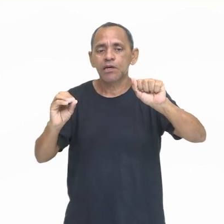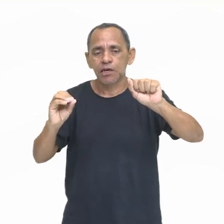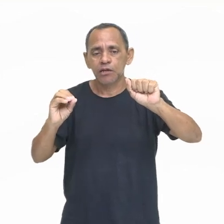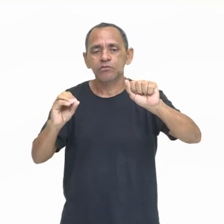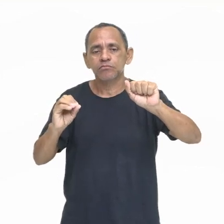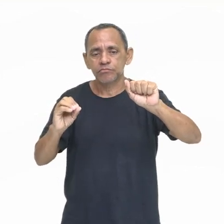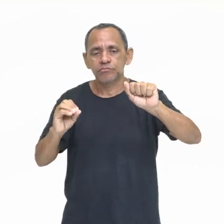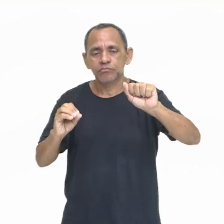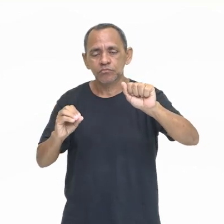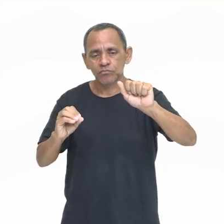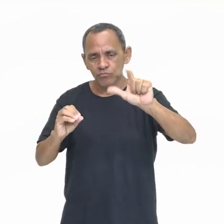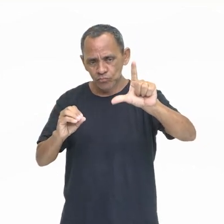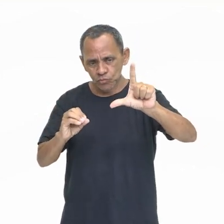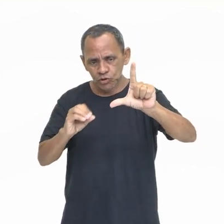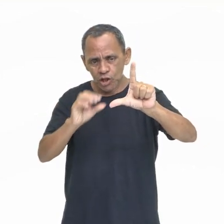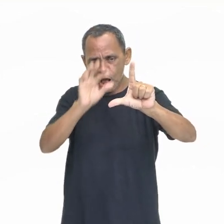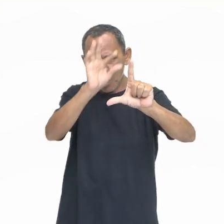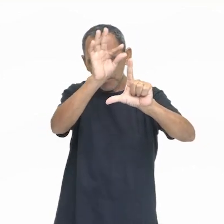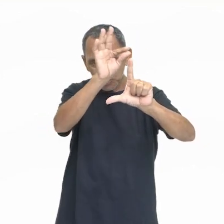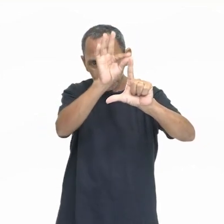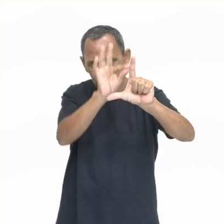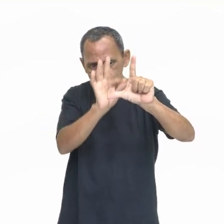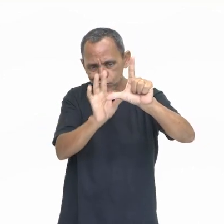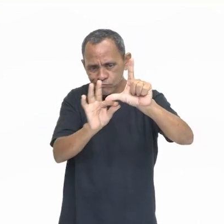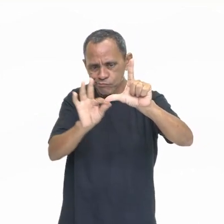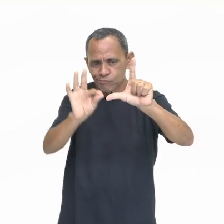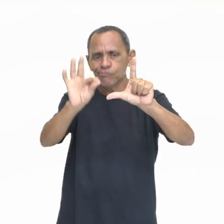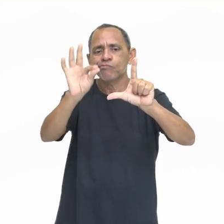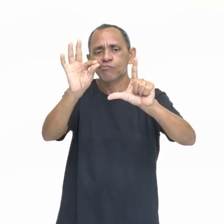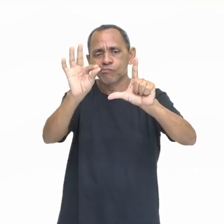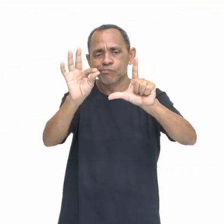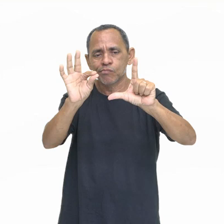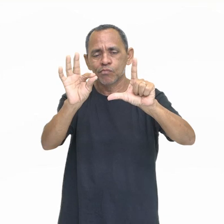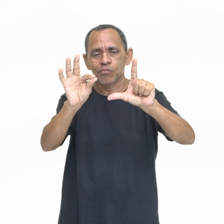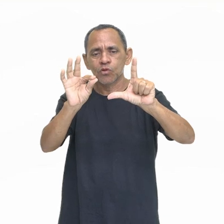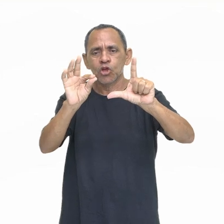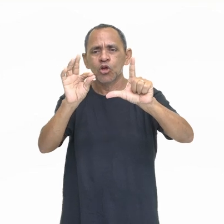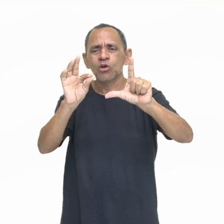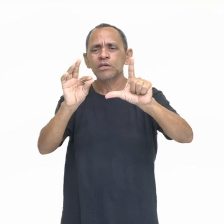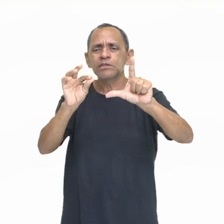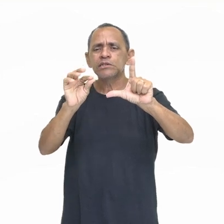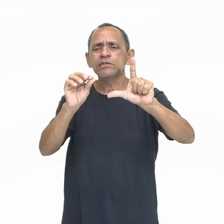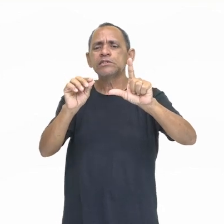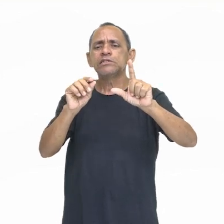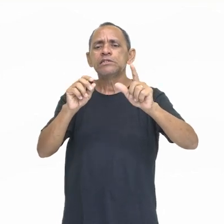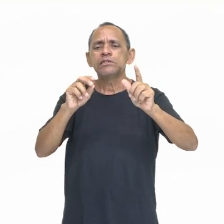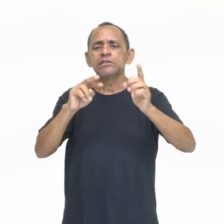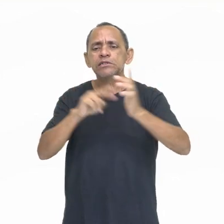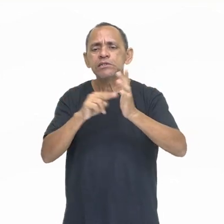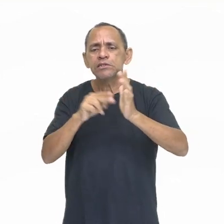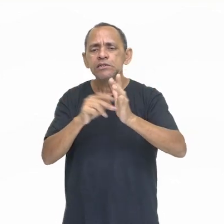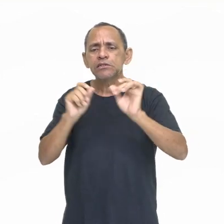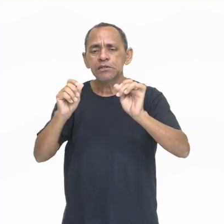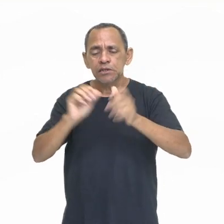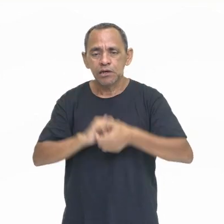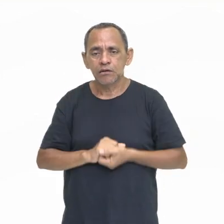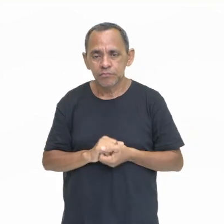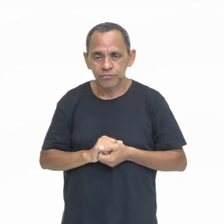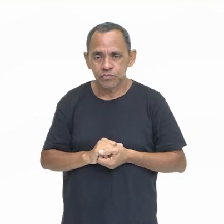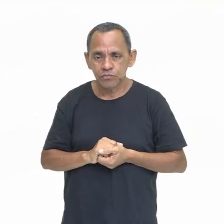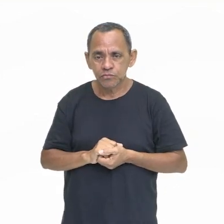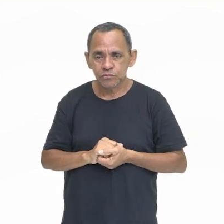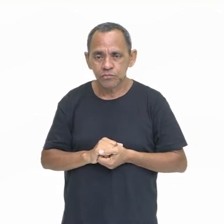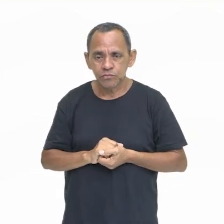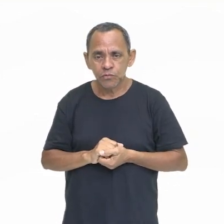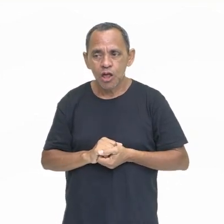da parábola vai estar para cima. Tudo bem? E o que é, então, o vértice da parábola?